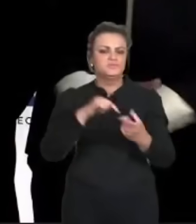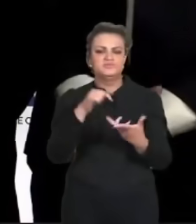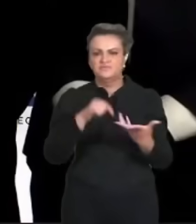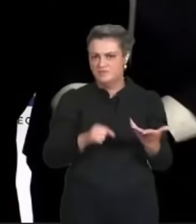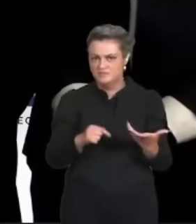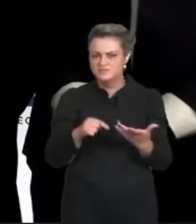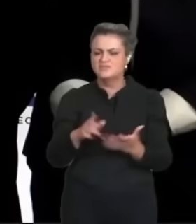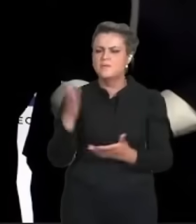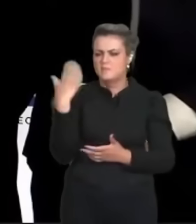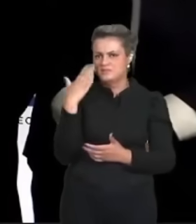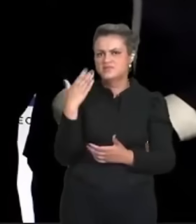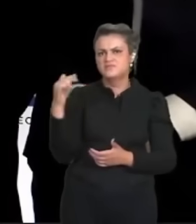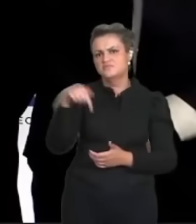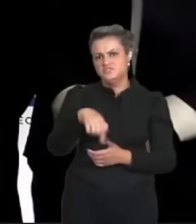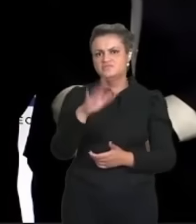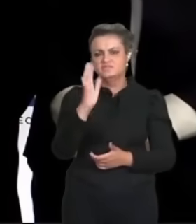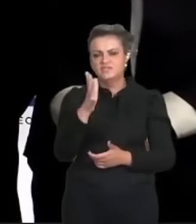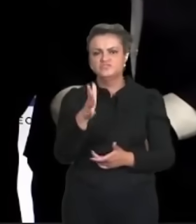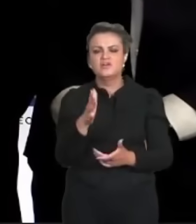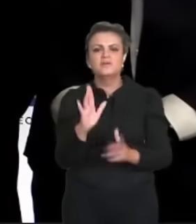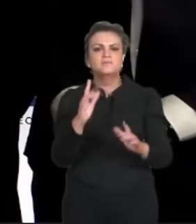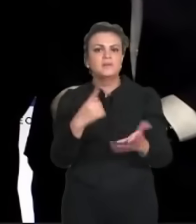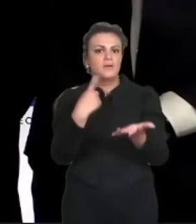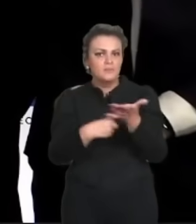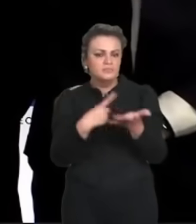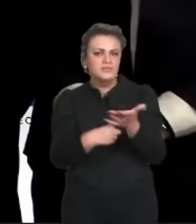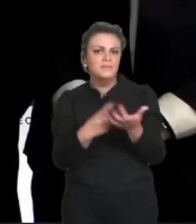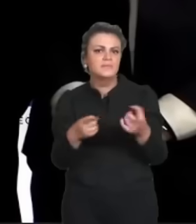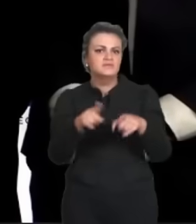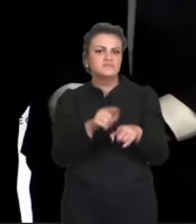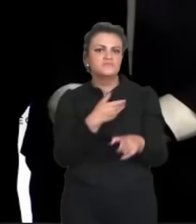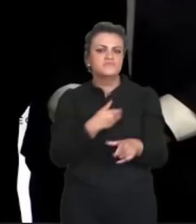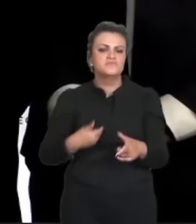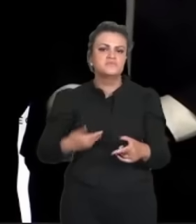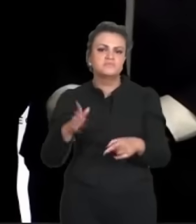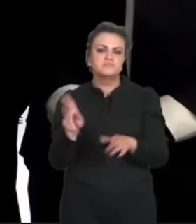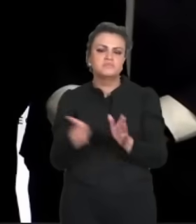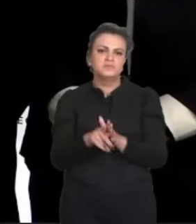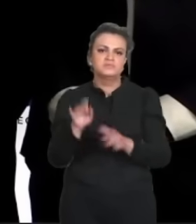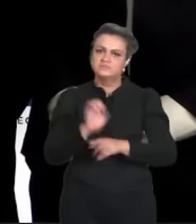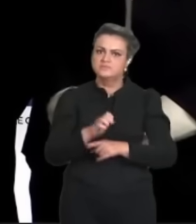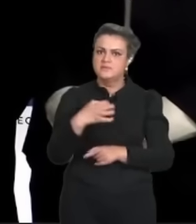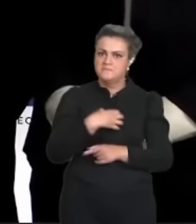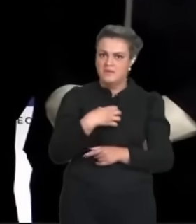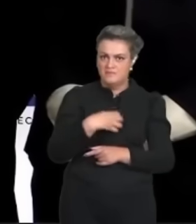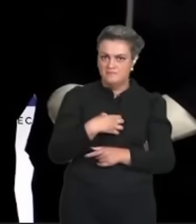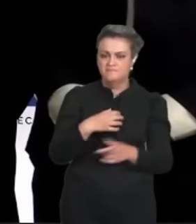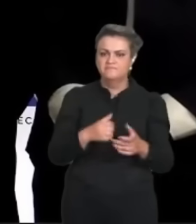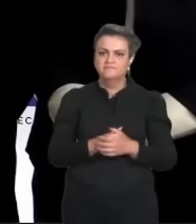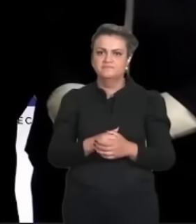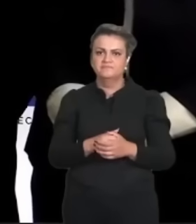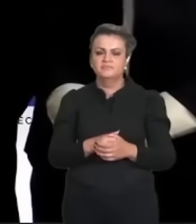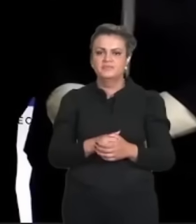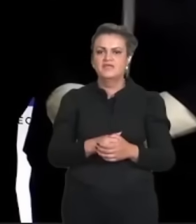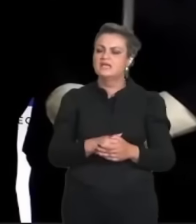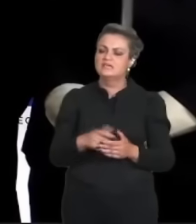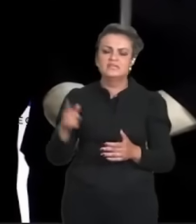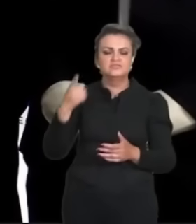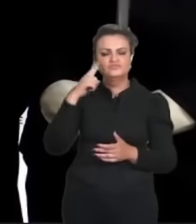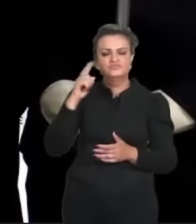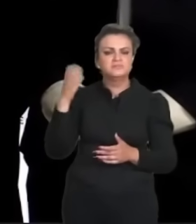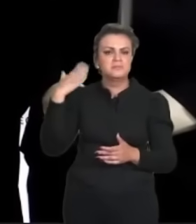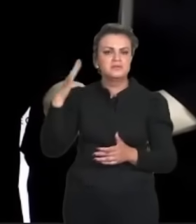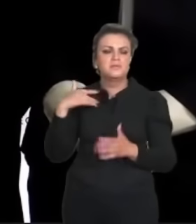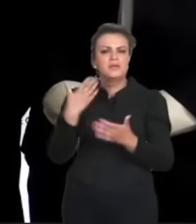tinha vindo aqui Celebrar parcerias com o Governo da Bahia evidentemente nesses últimos dias